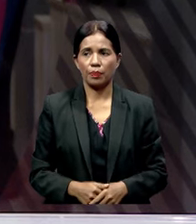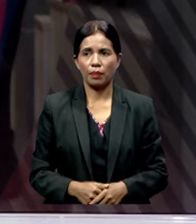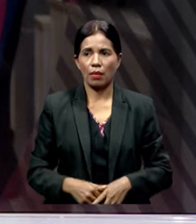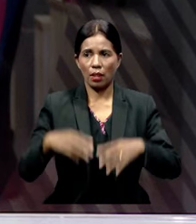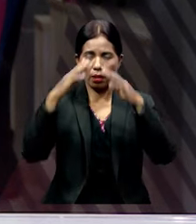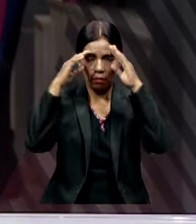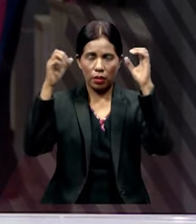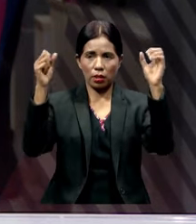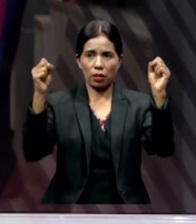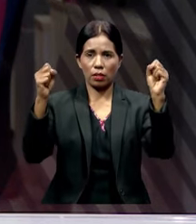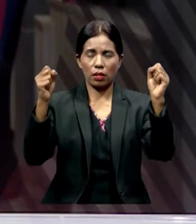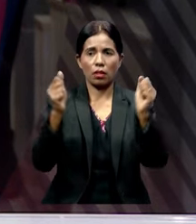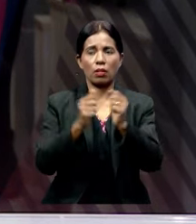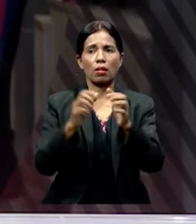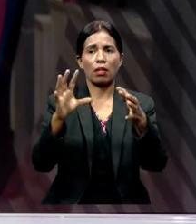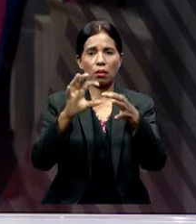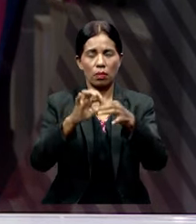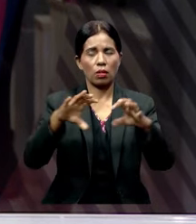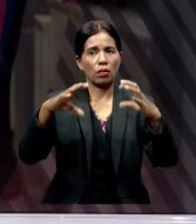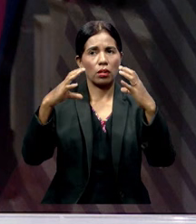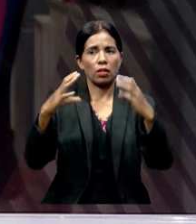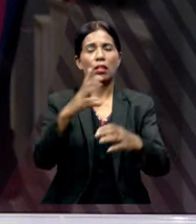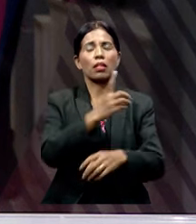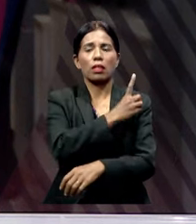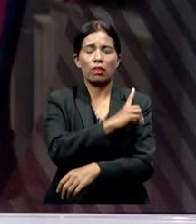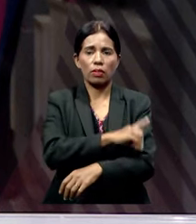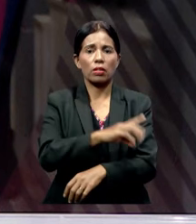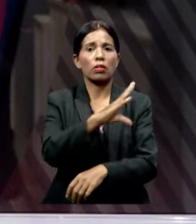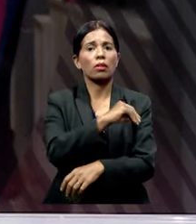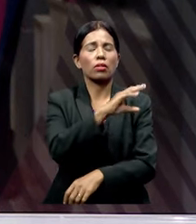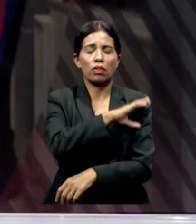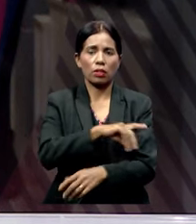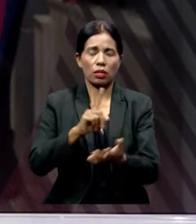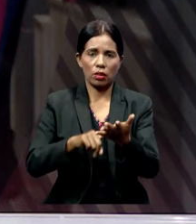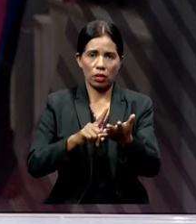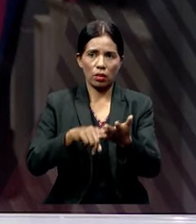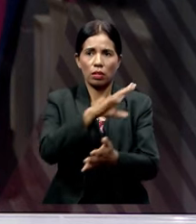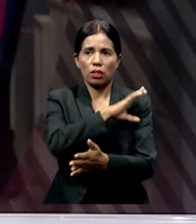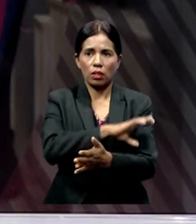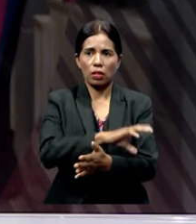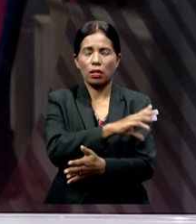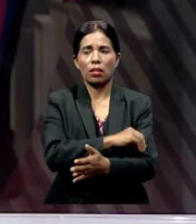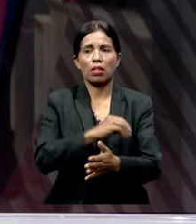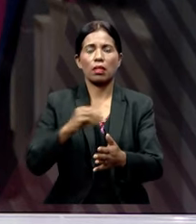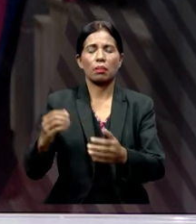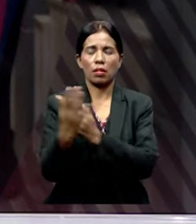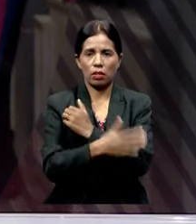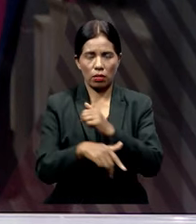Presidente da República, o membro do Conselho Superior de Defesa no Segurança, discute segurança no soberania